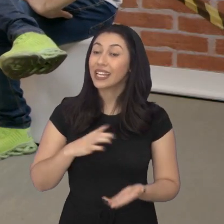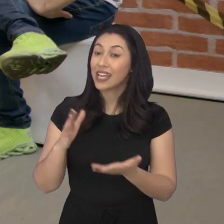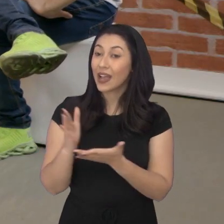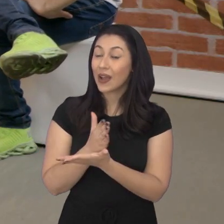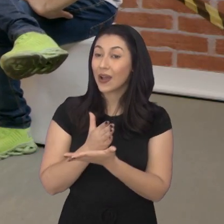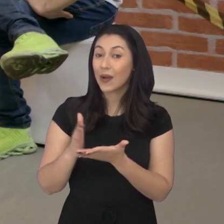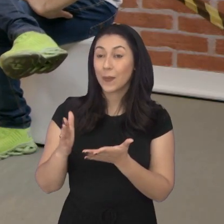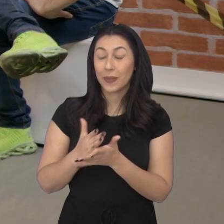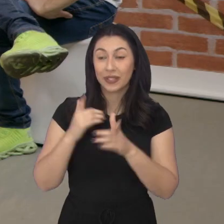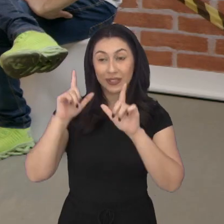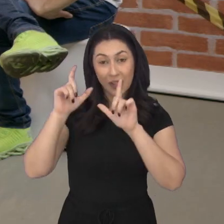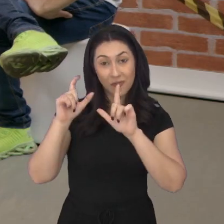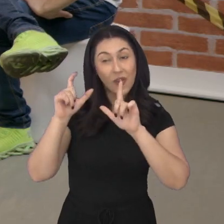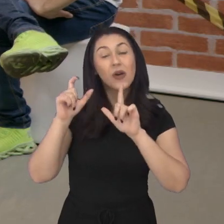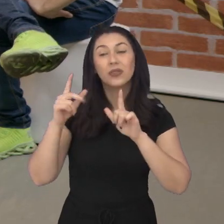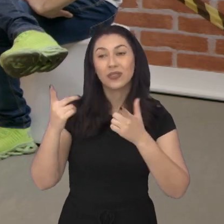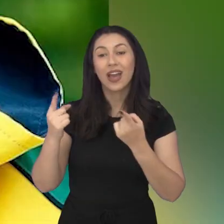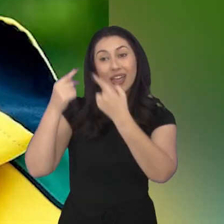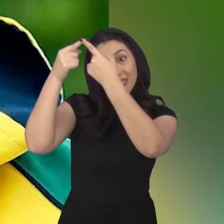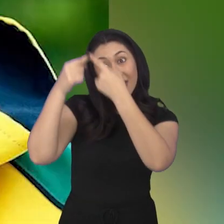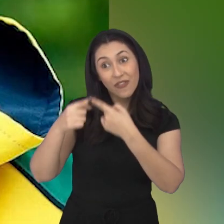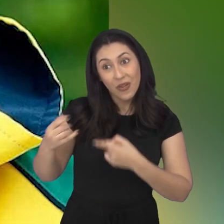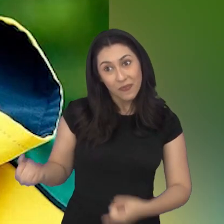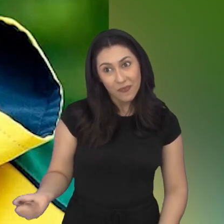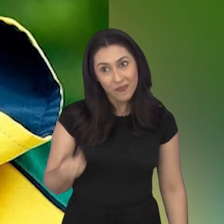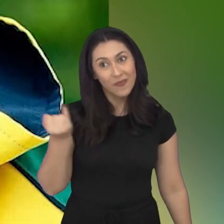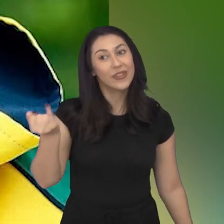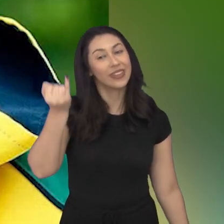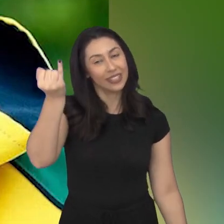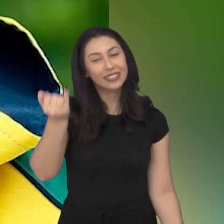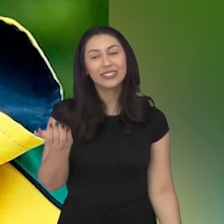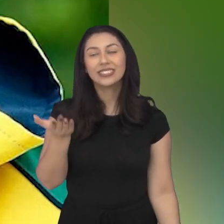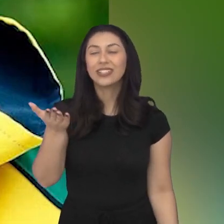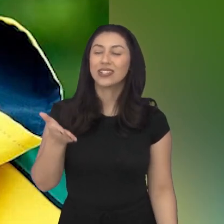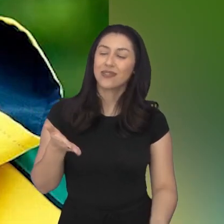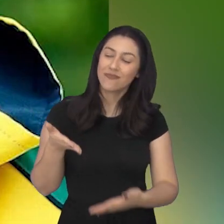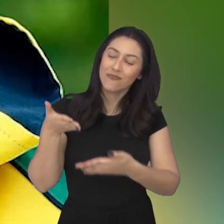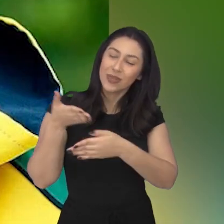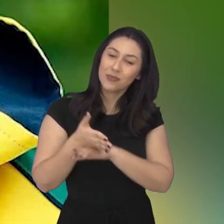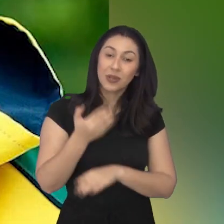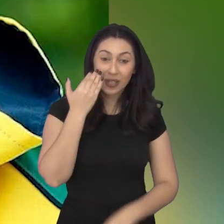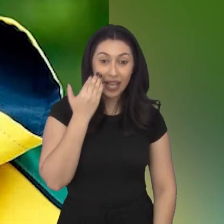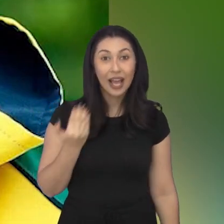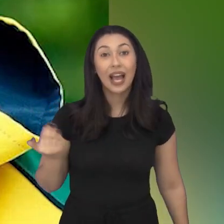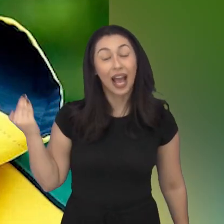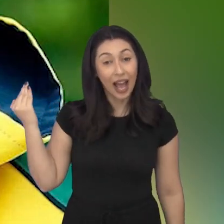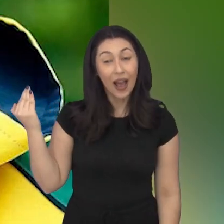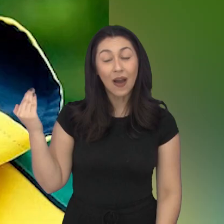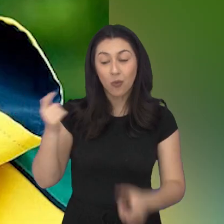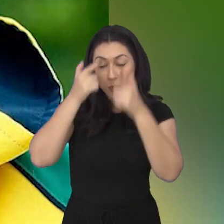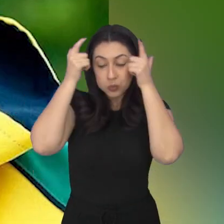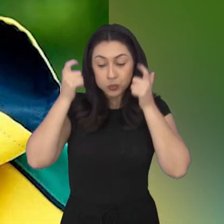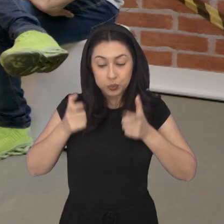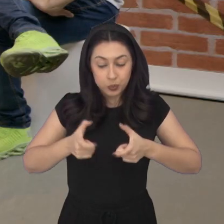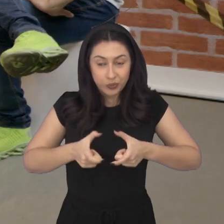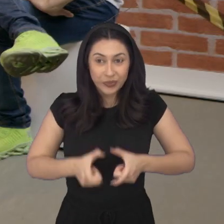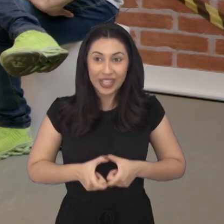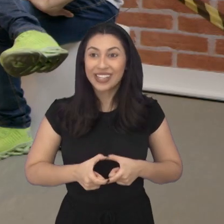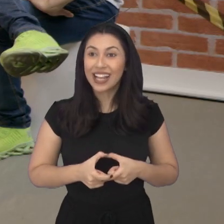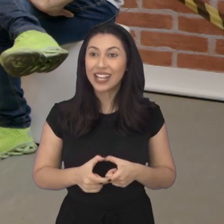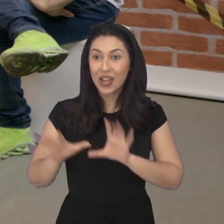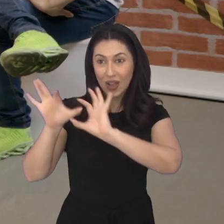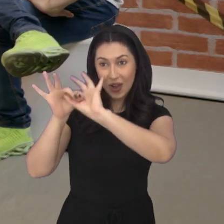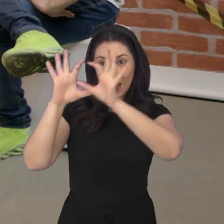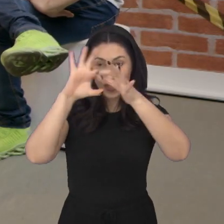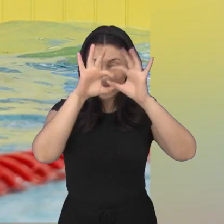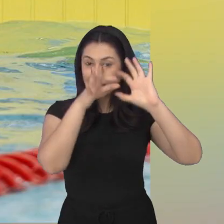fotos de competições importantíssimas das quais você participou, inclusive está segurando uma medalha olímpica, né? E a